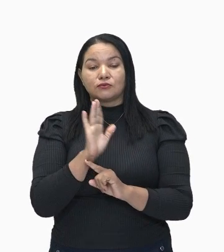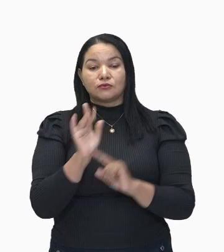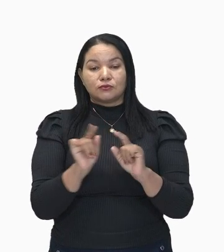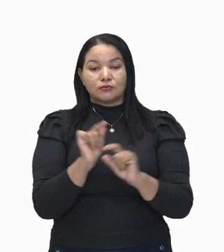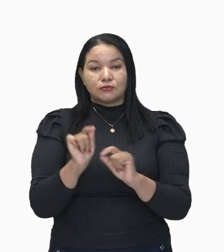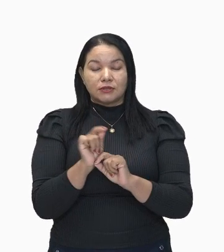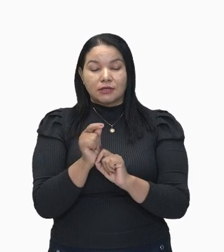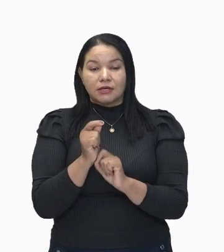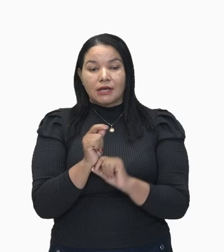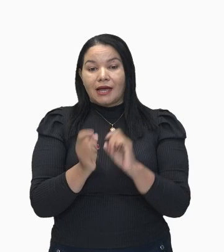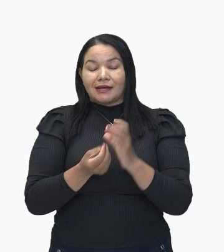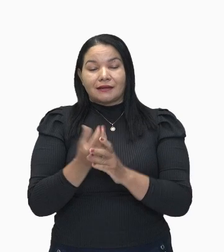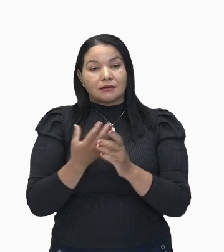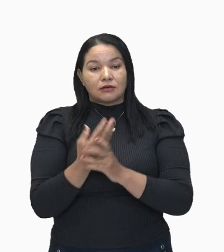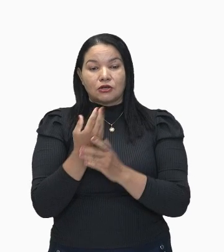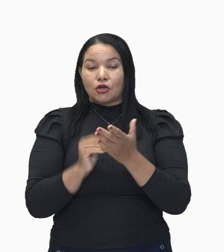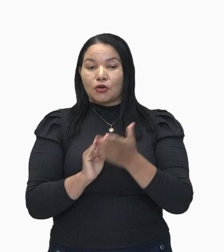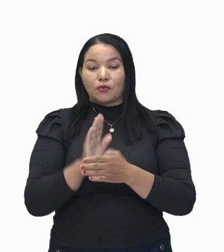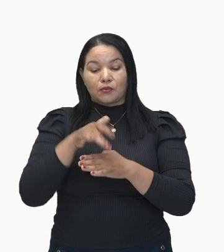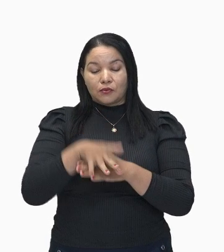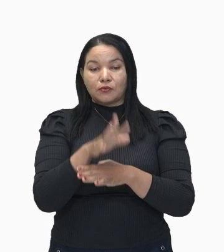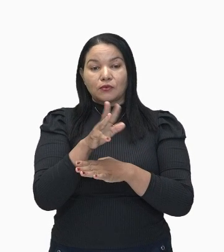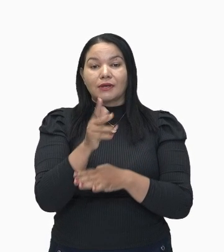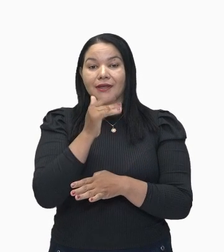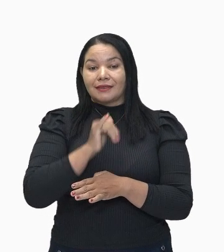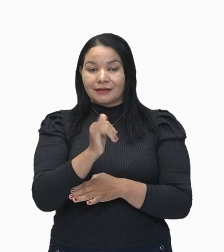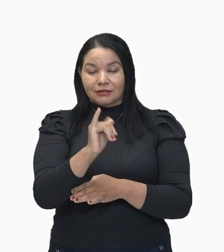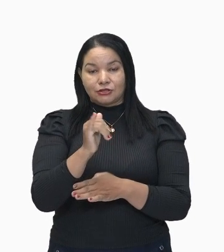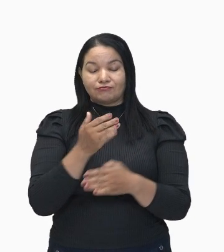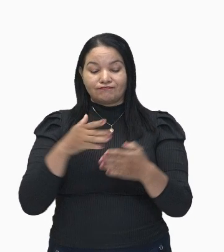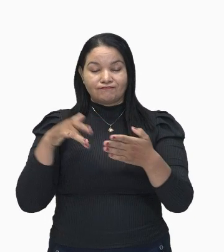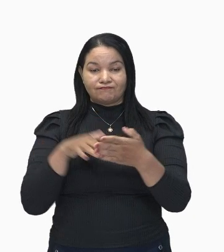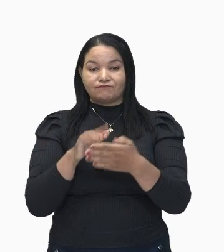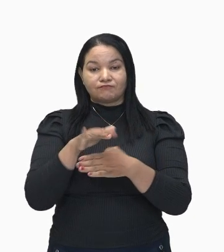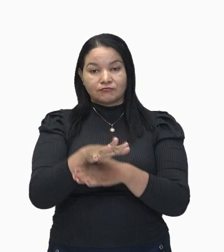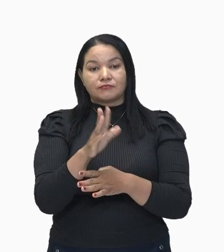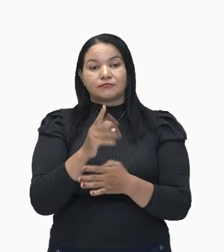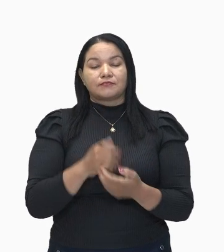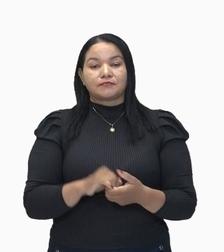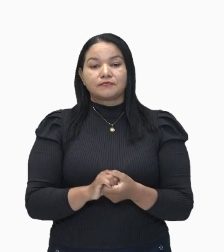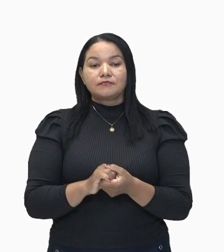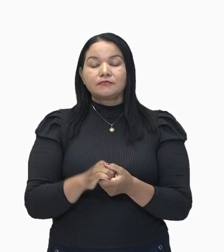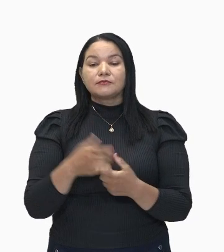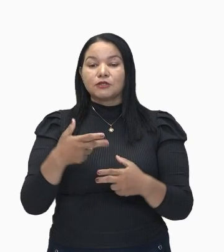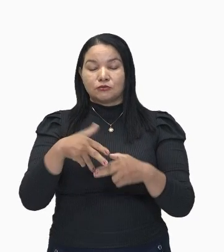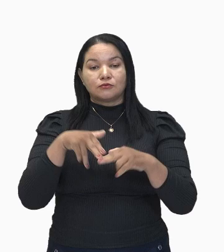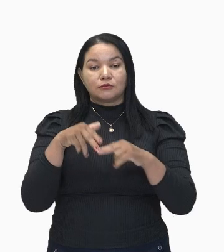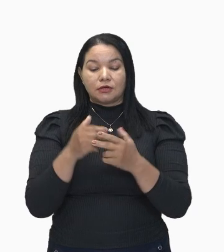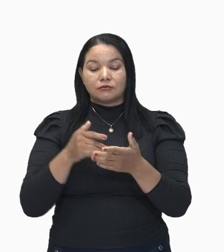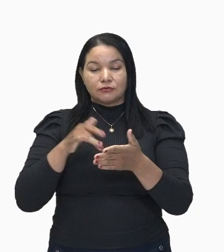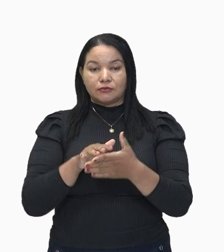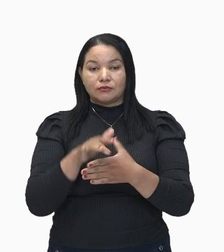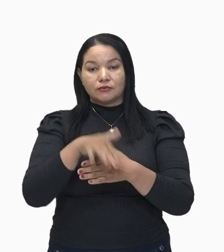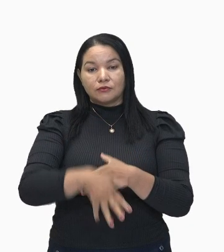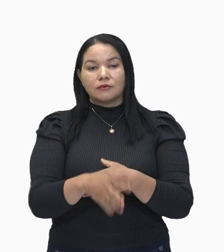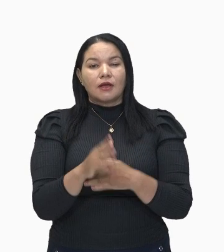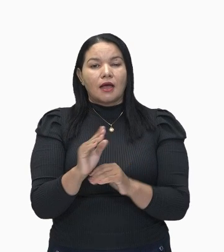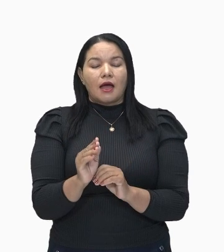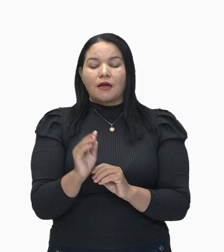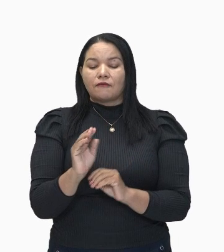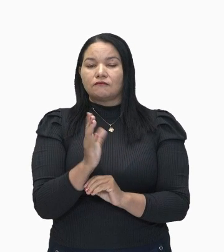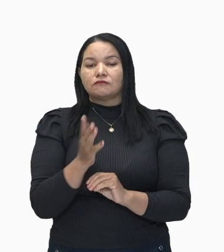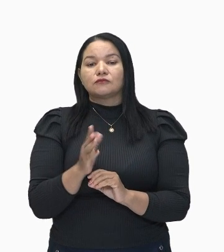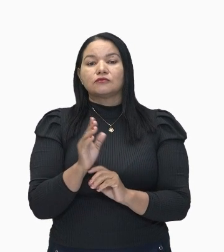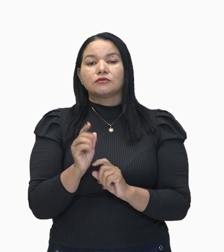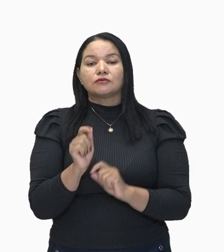a gerar energia, né, hidrelétrica, através das usinas hidrelétricas. Como é que funciona essa barragem? Né? Vendo